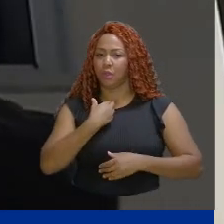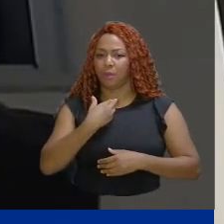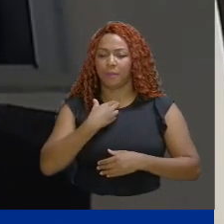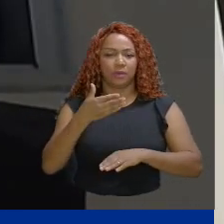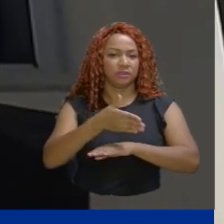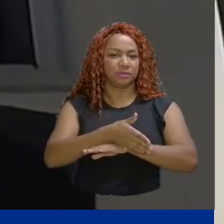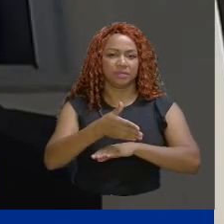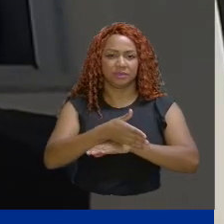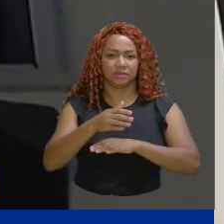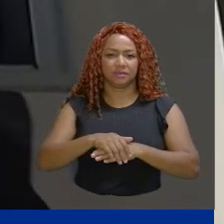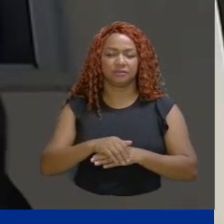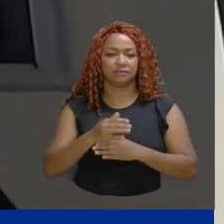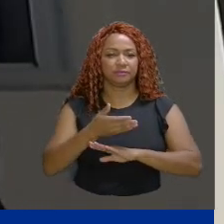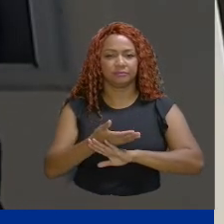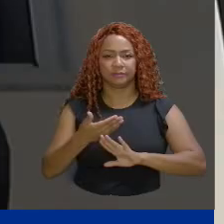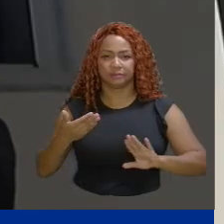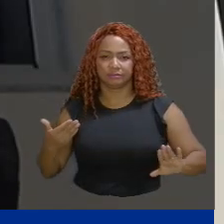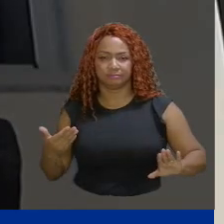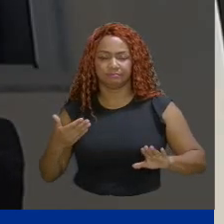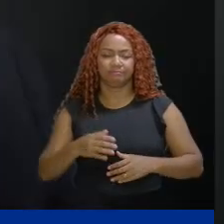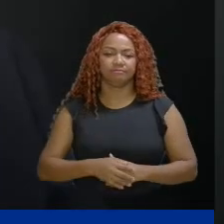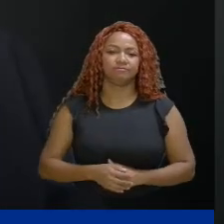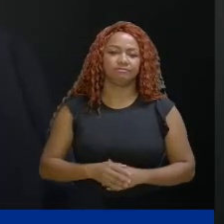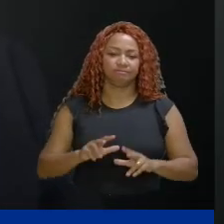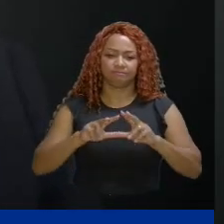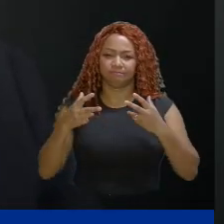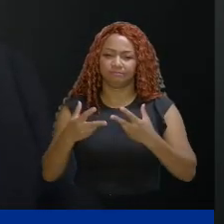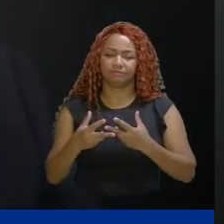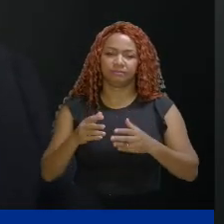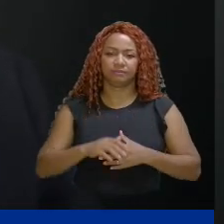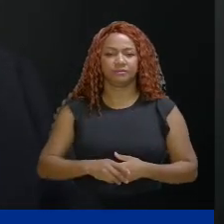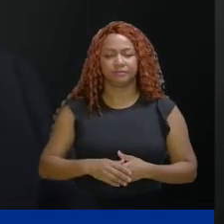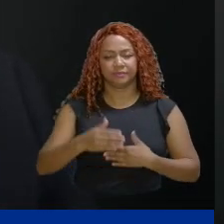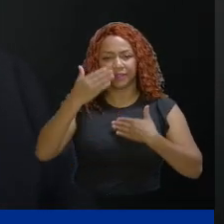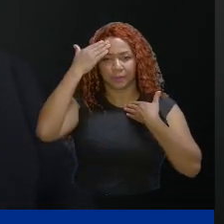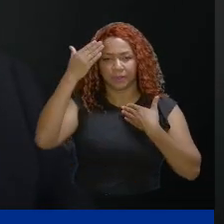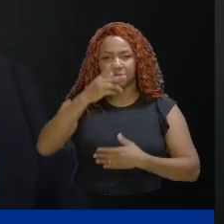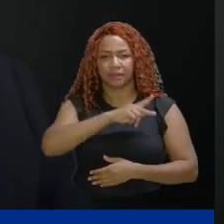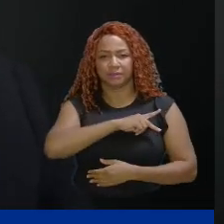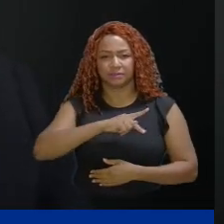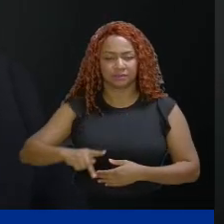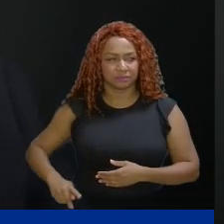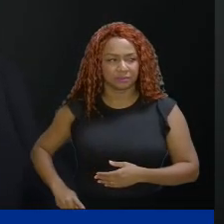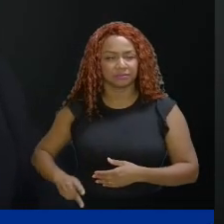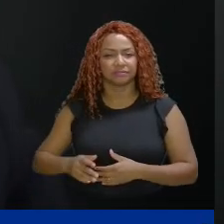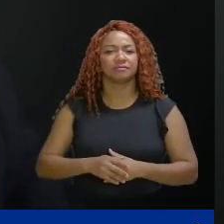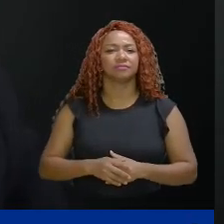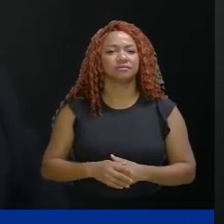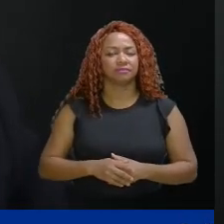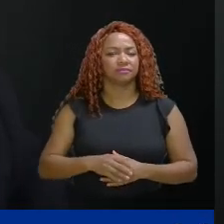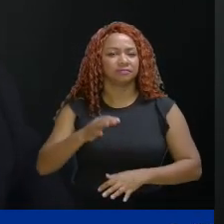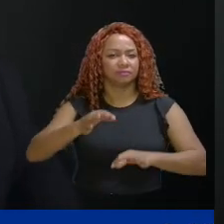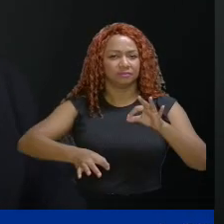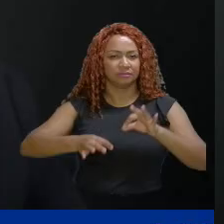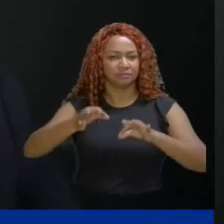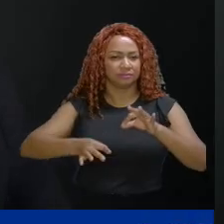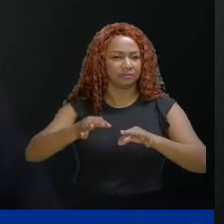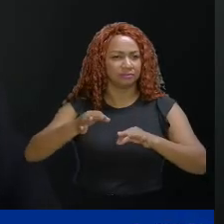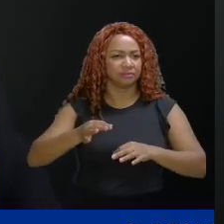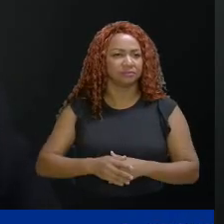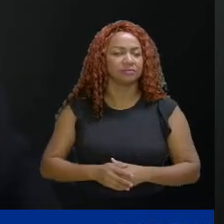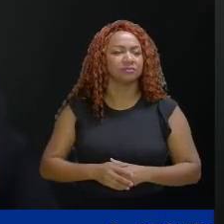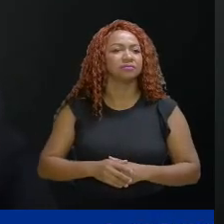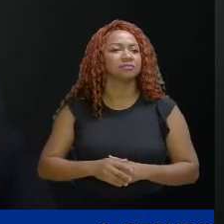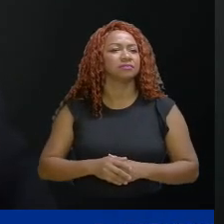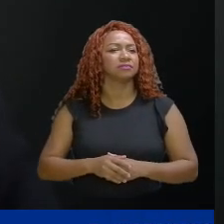para momentaneamente me ausentar da sala. Obrigado, senhor presidente. Já sigo a chamada. Então, Em ambiente virtual, desembargador